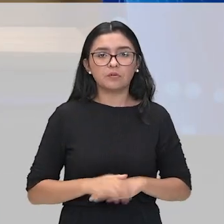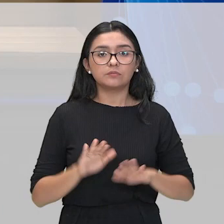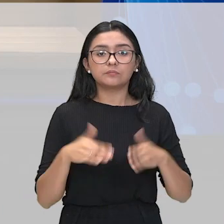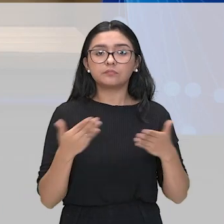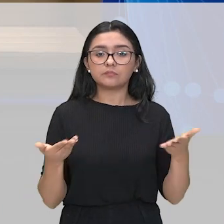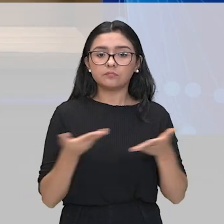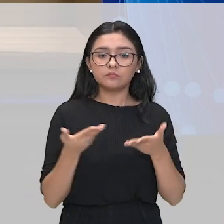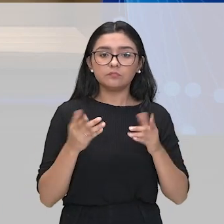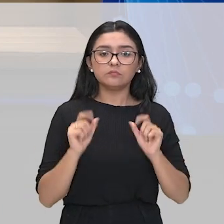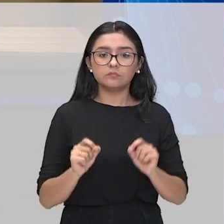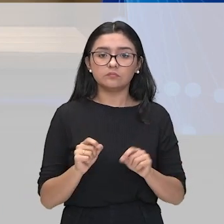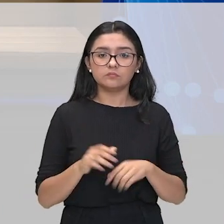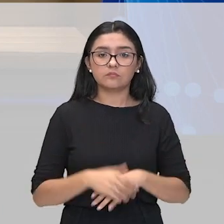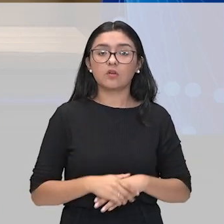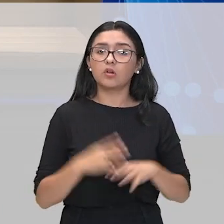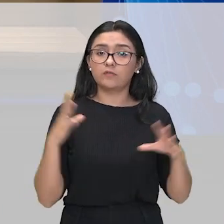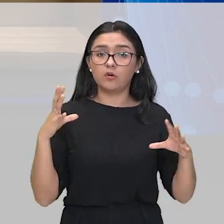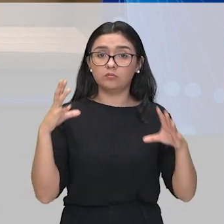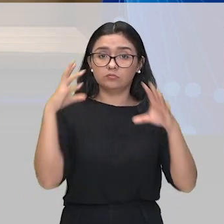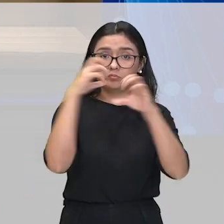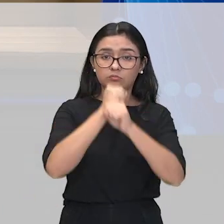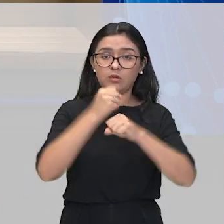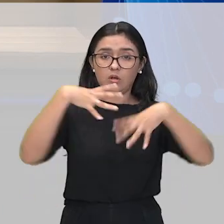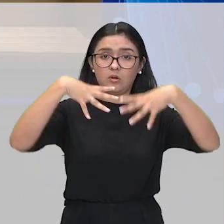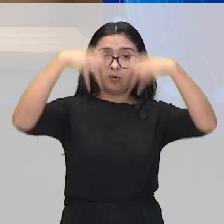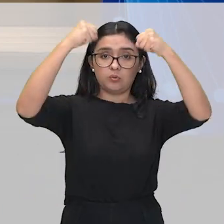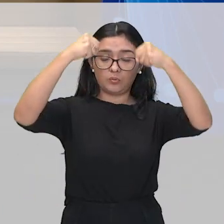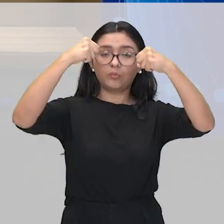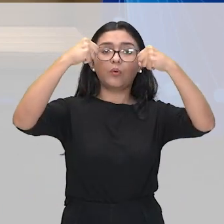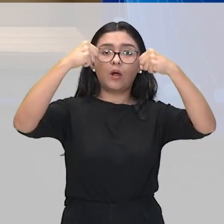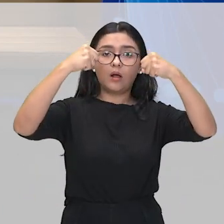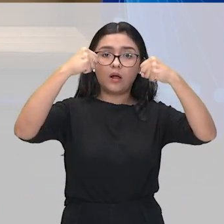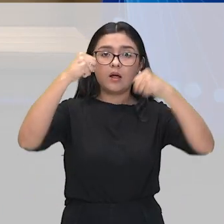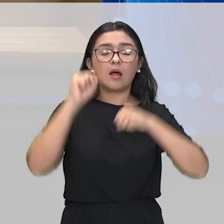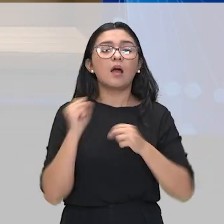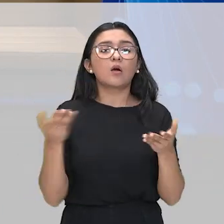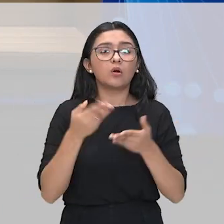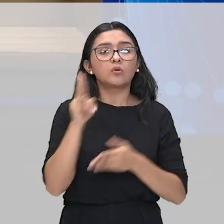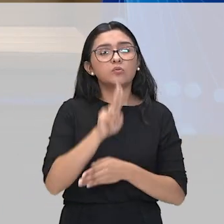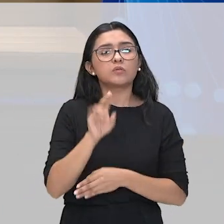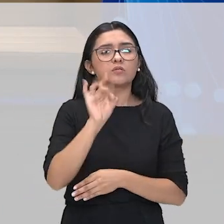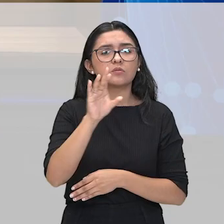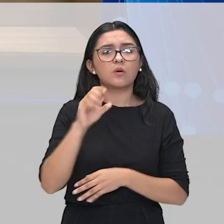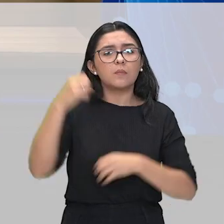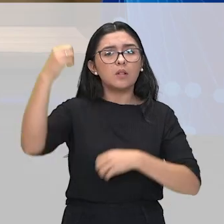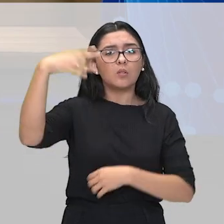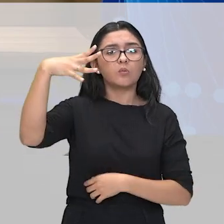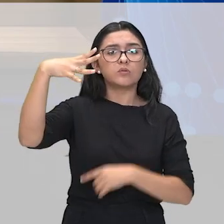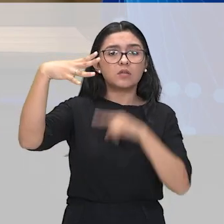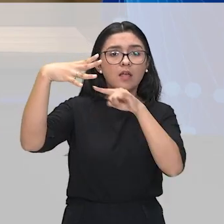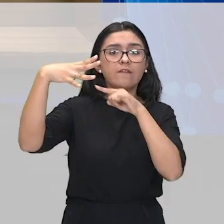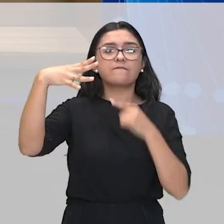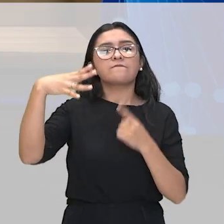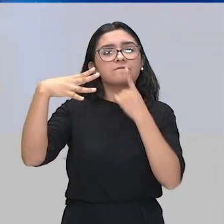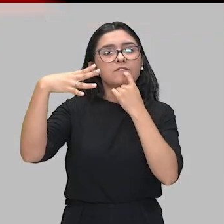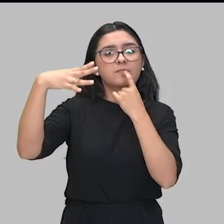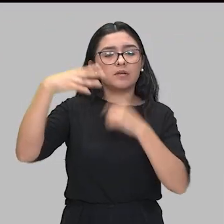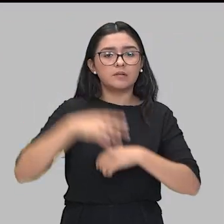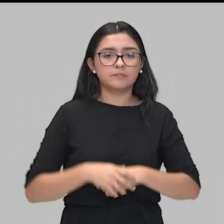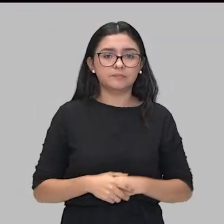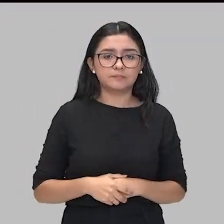Agora, eu vou apagar a luz branca e vou acender apenas uma luz vermelha, pessoal. Deem só uma olhada como é que